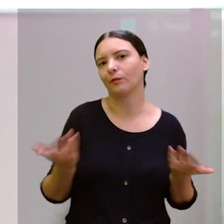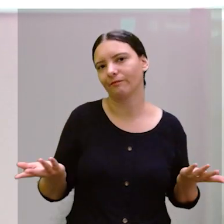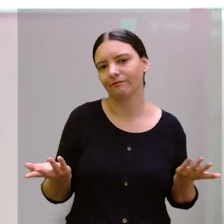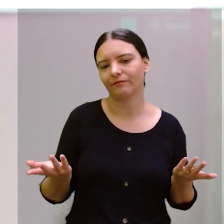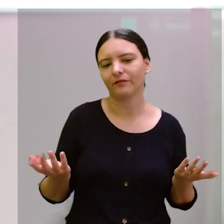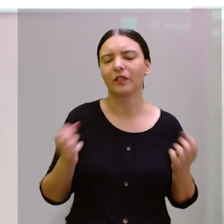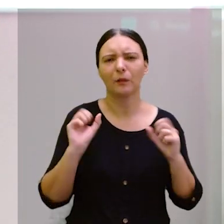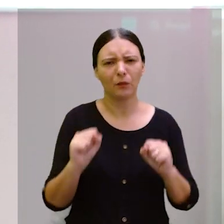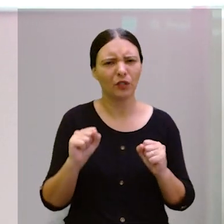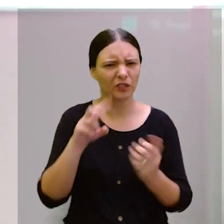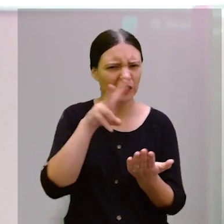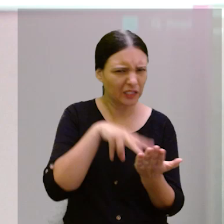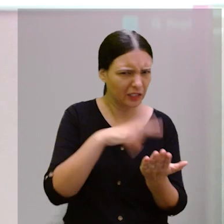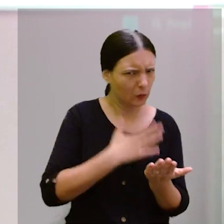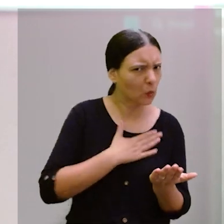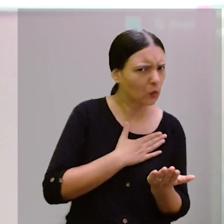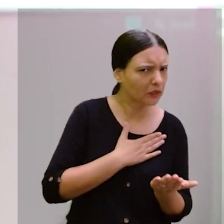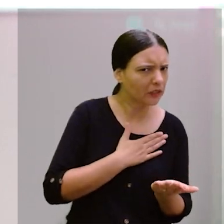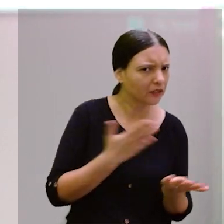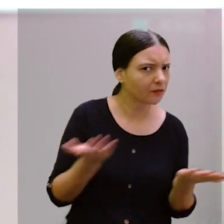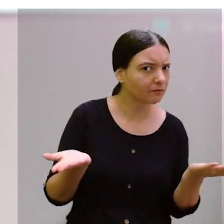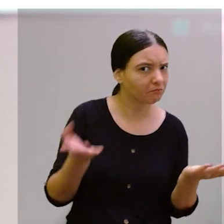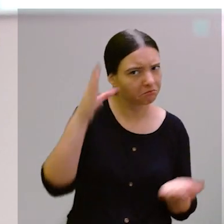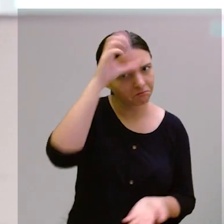aprender a gostar de ler?